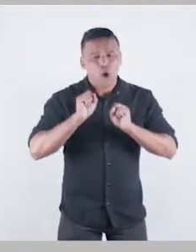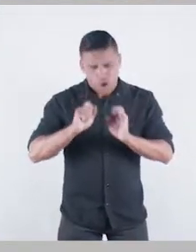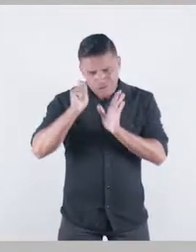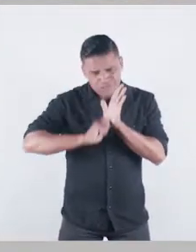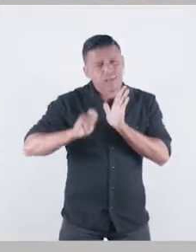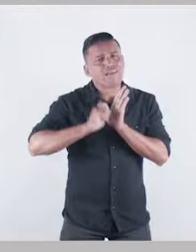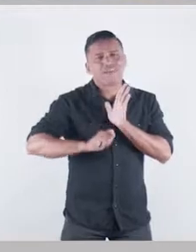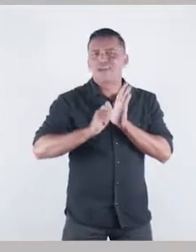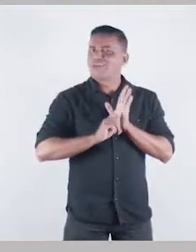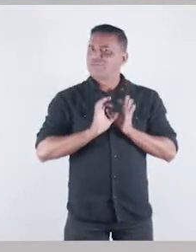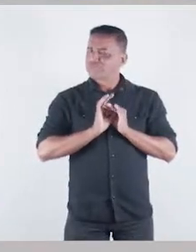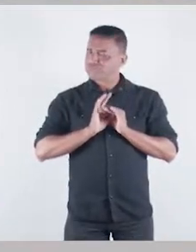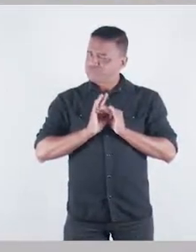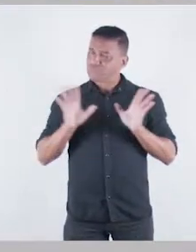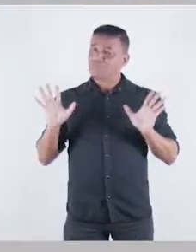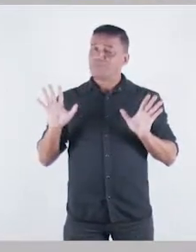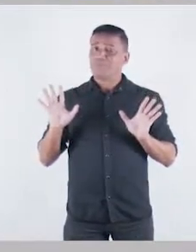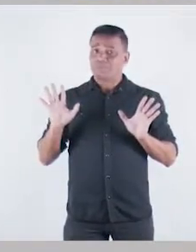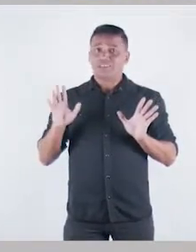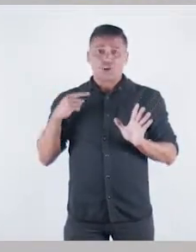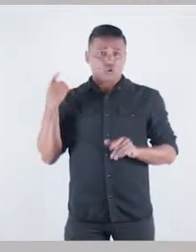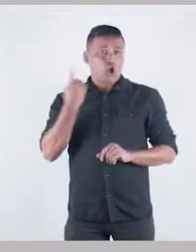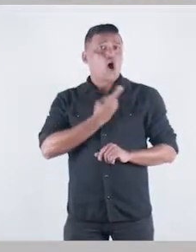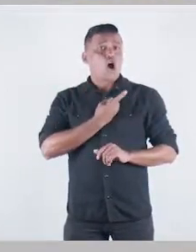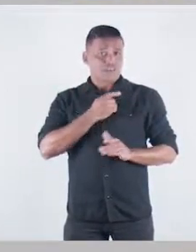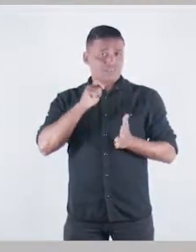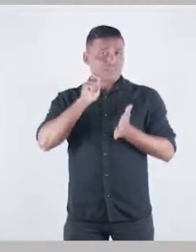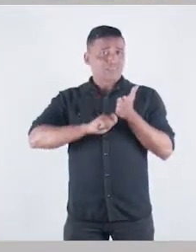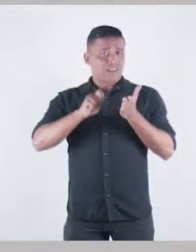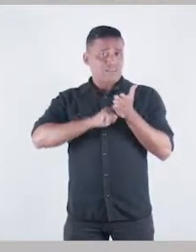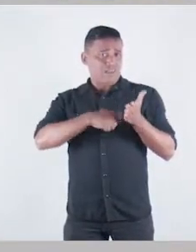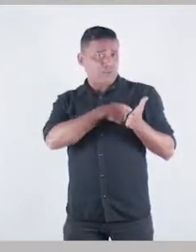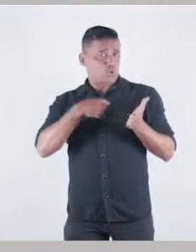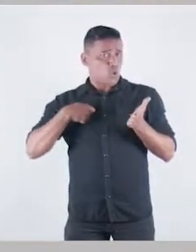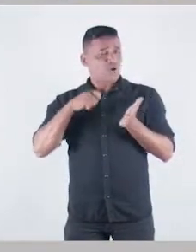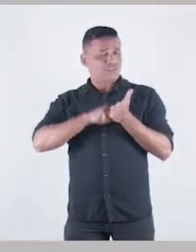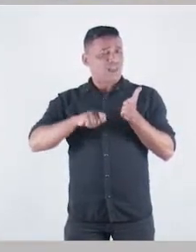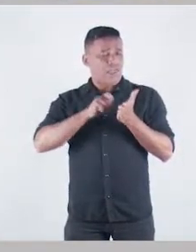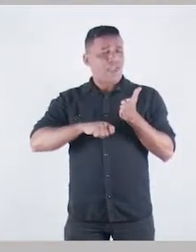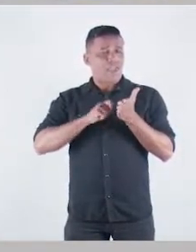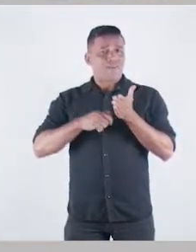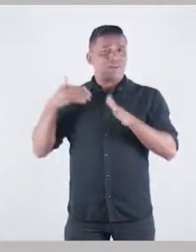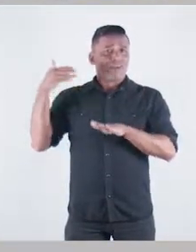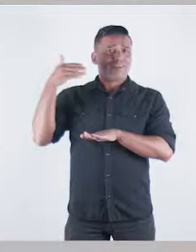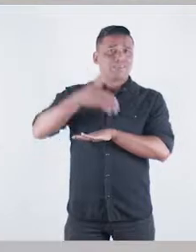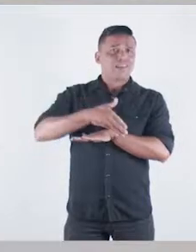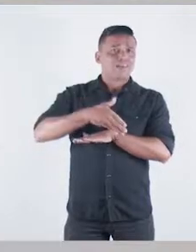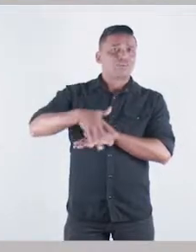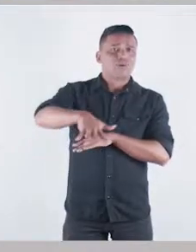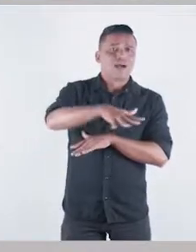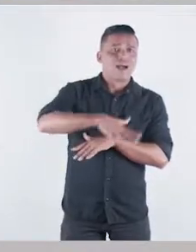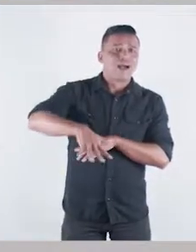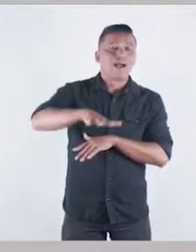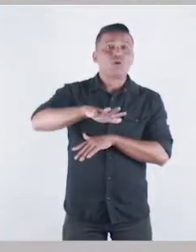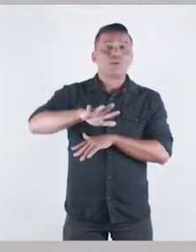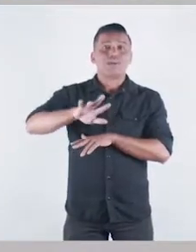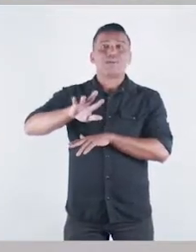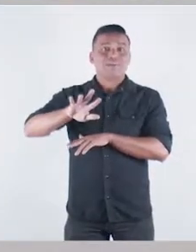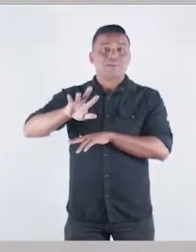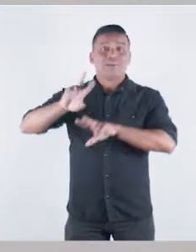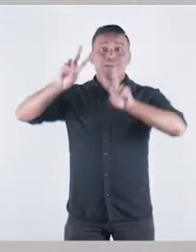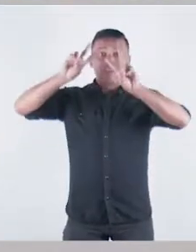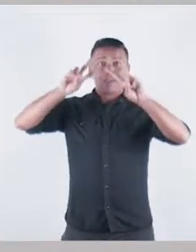importante escrever, porque quando nós escrevemos, nós estamos também entrando numa outra área, que é o recontar da nossa